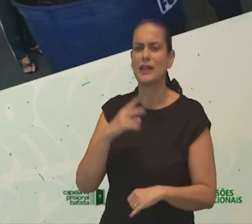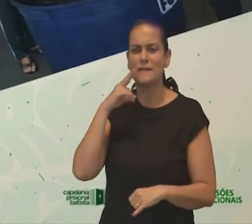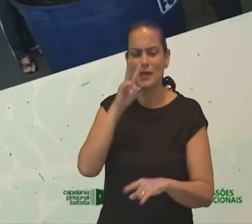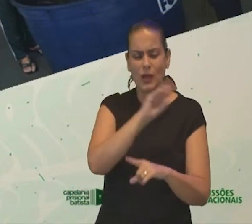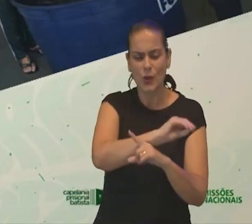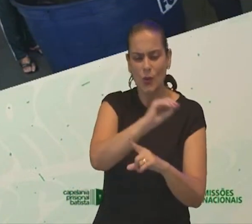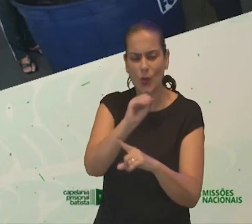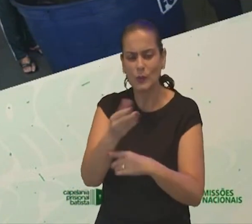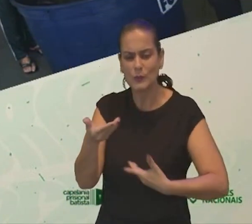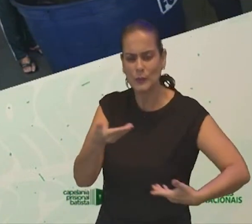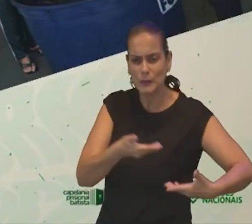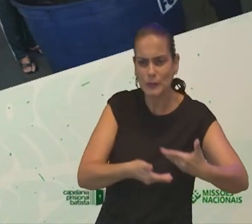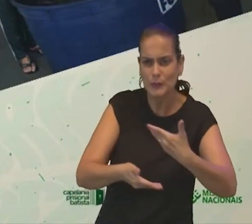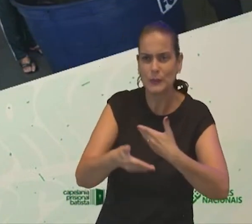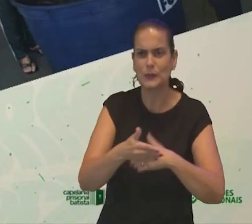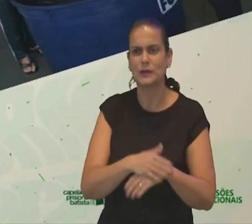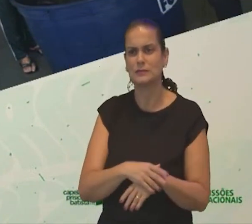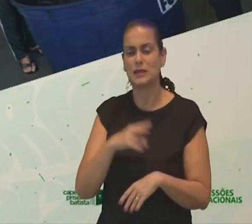cuidado,